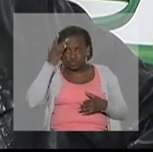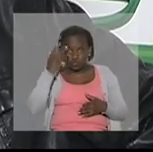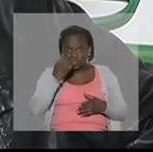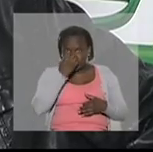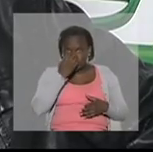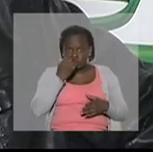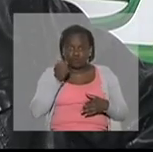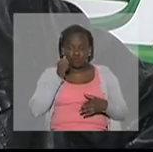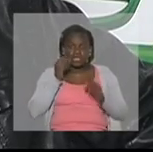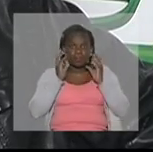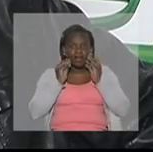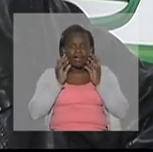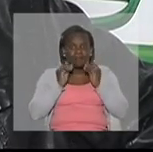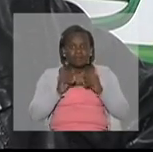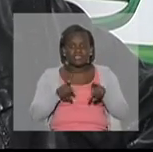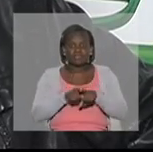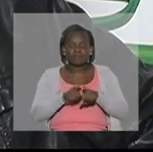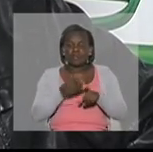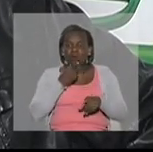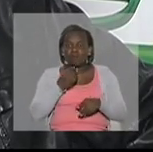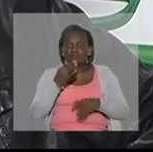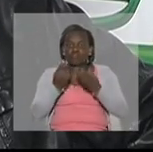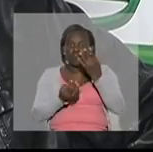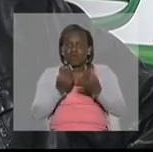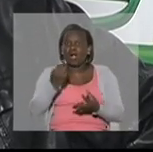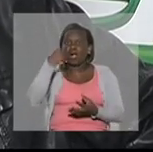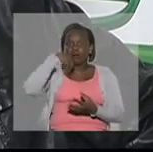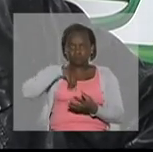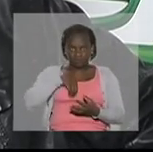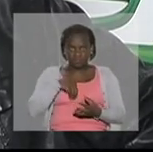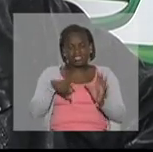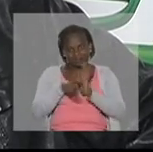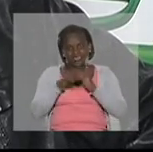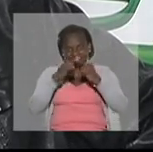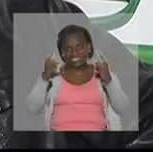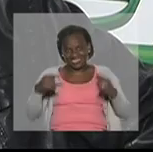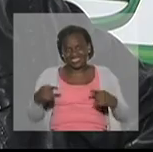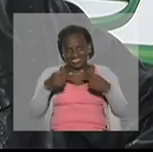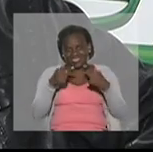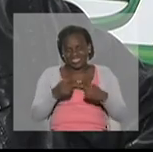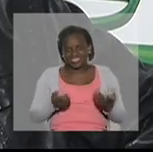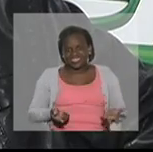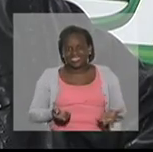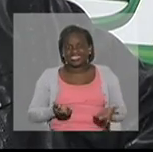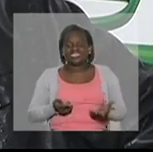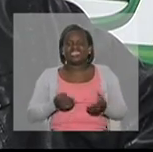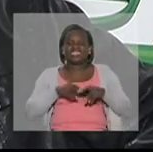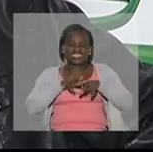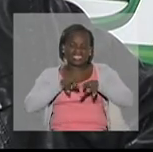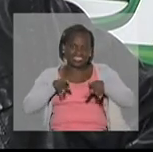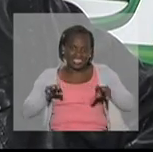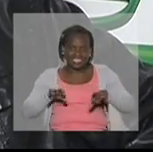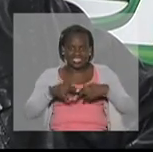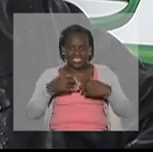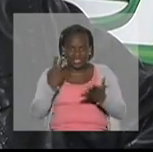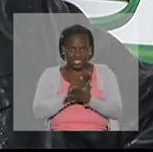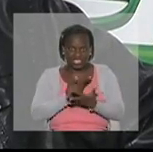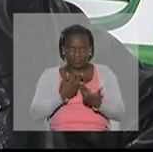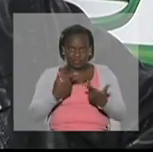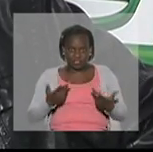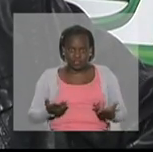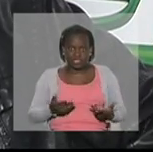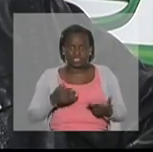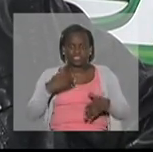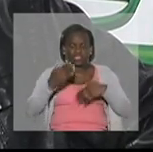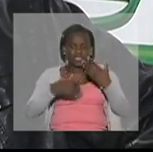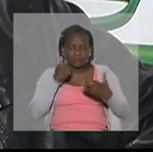circo que vão levar uma mulher barbada e um engolidor de fogo. Então, já são personagens peculiares. Entre várias coisas que